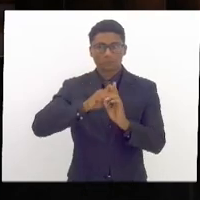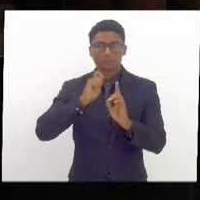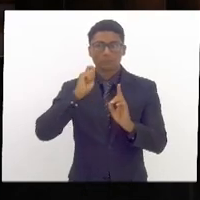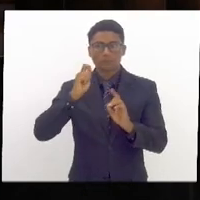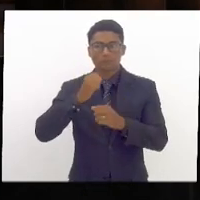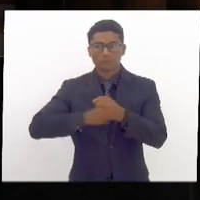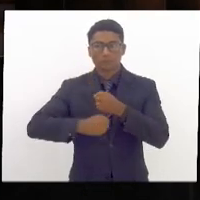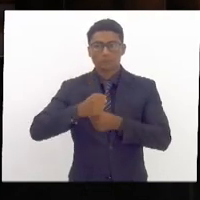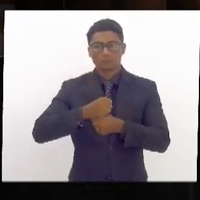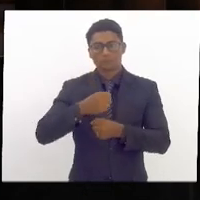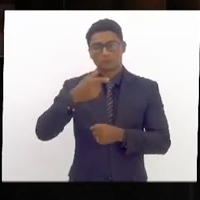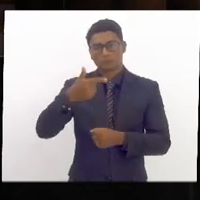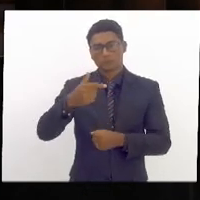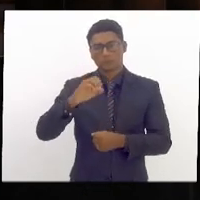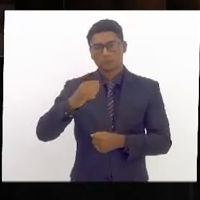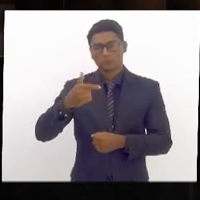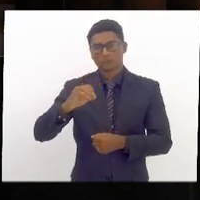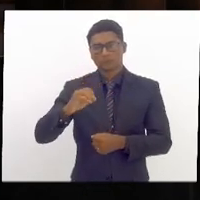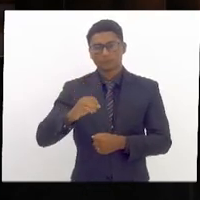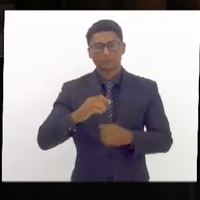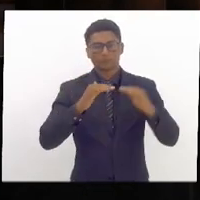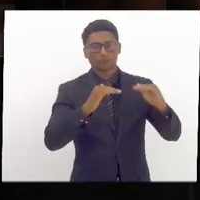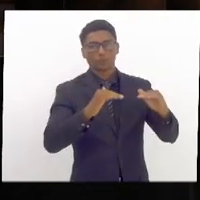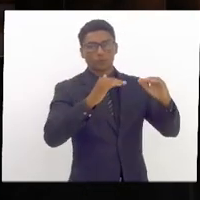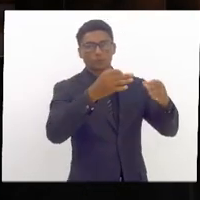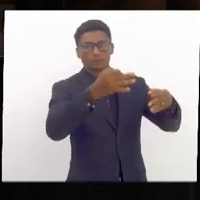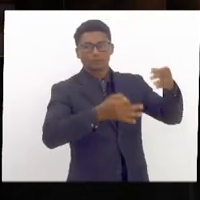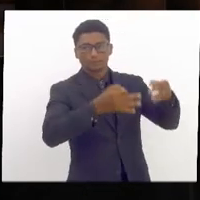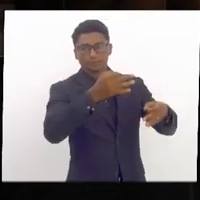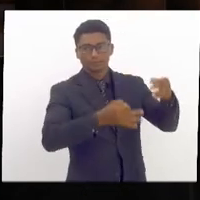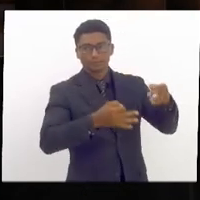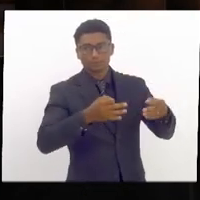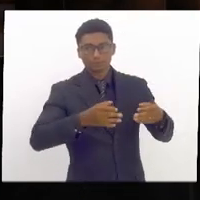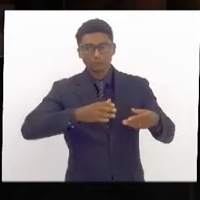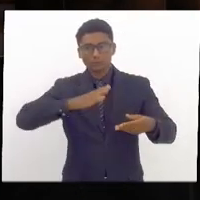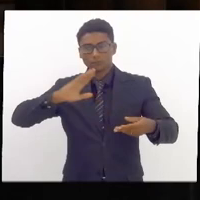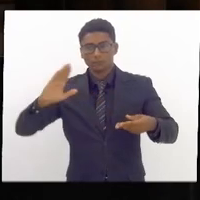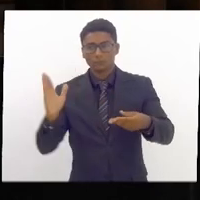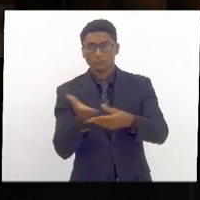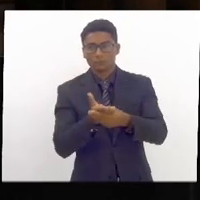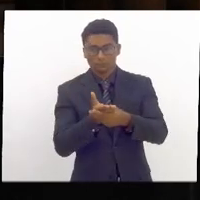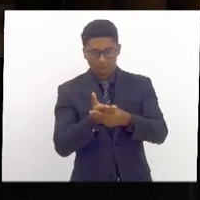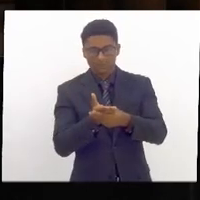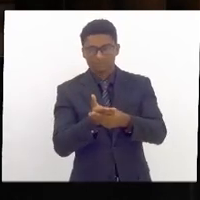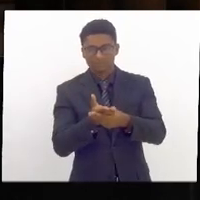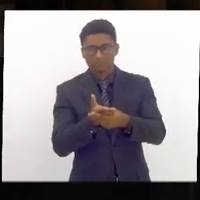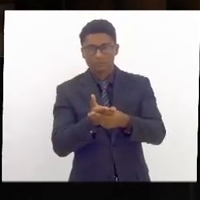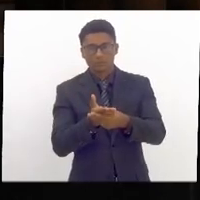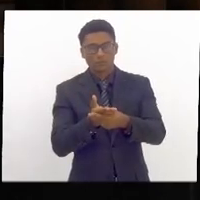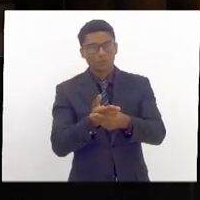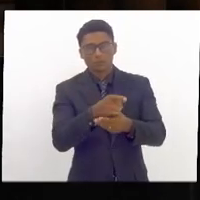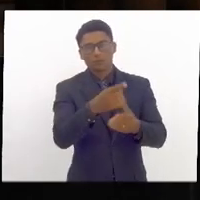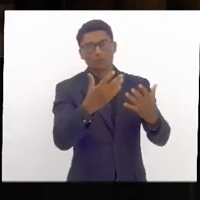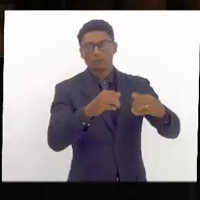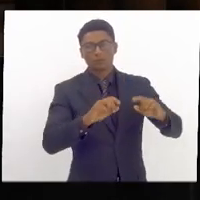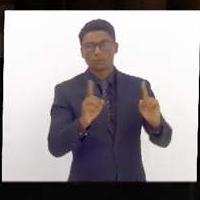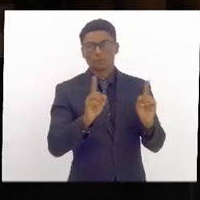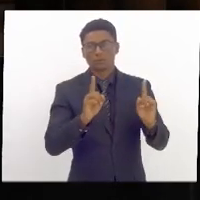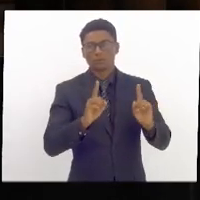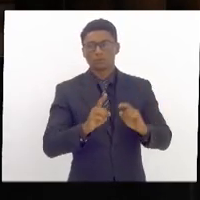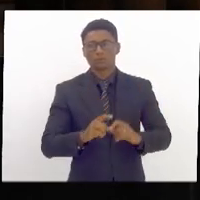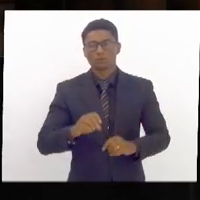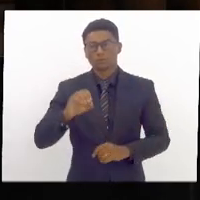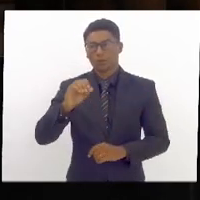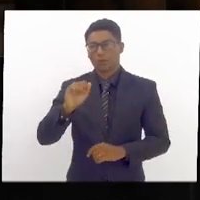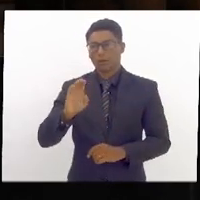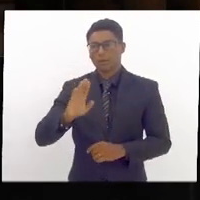quando o Supremo Tribunal Federal rejeitou a ação direta de inconstitucionalidade que havia sido interposta pela